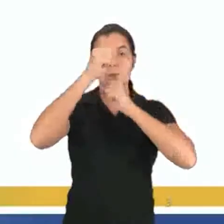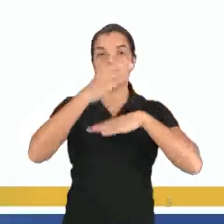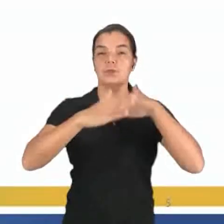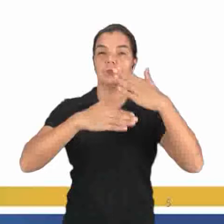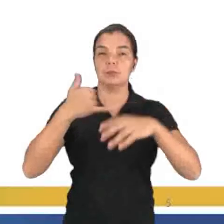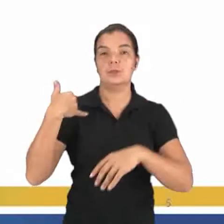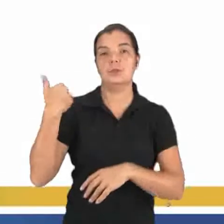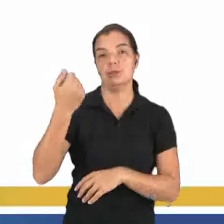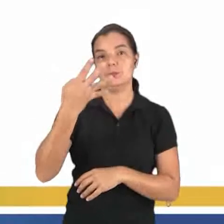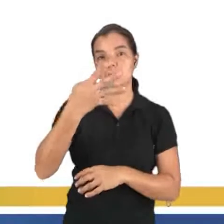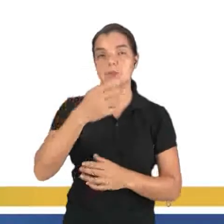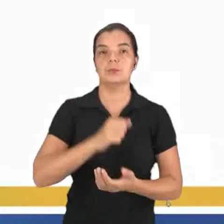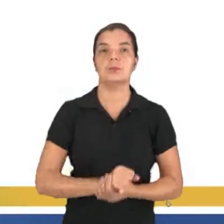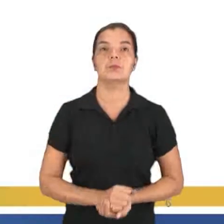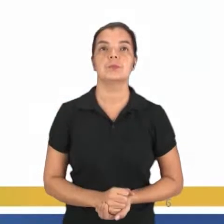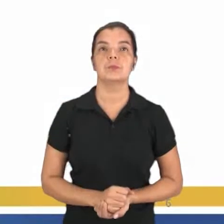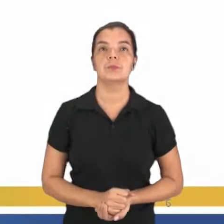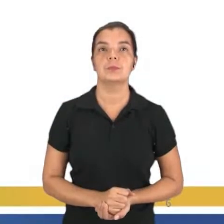de 14 anos.